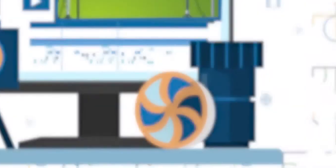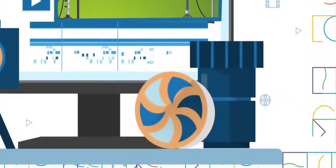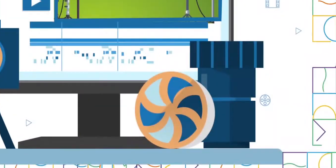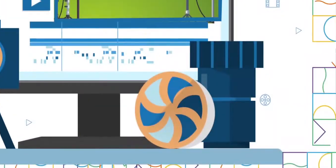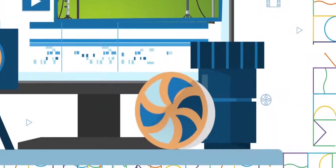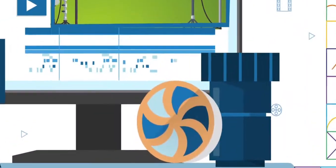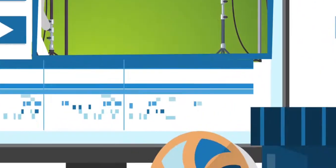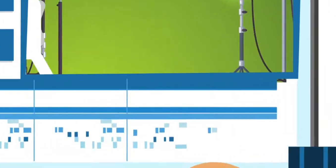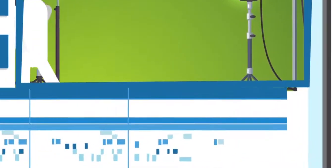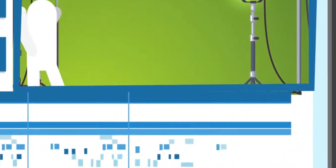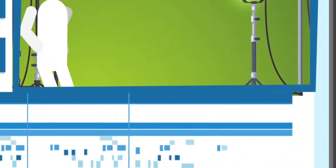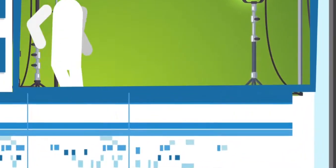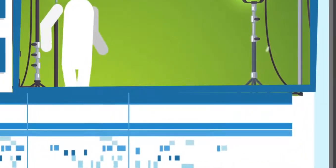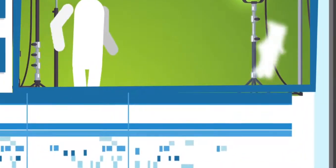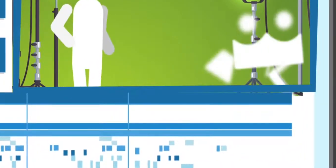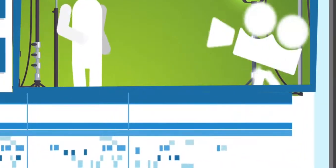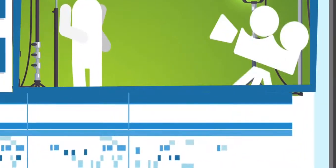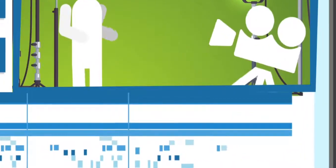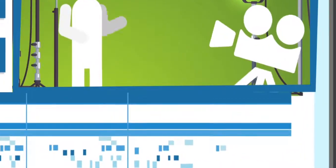E aí